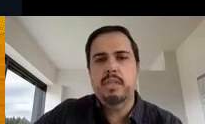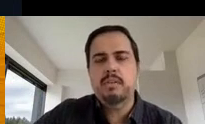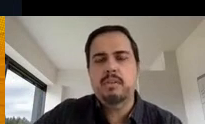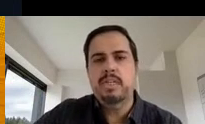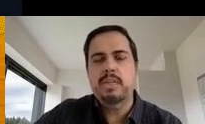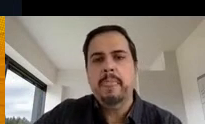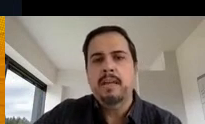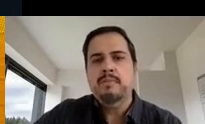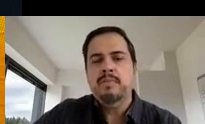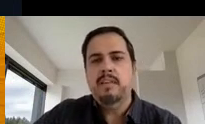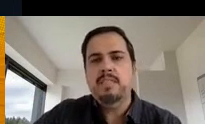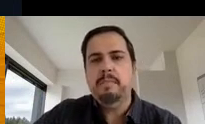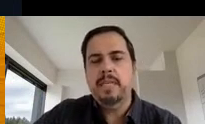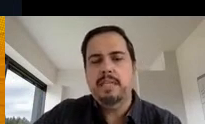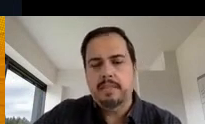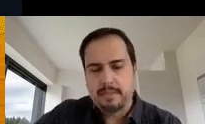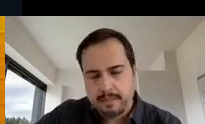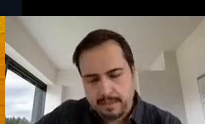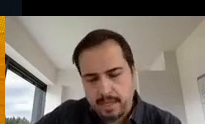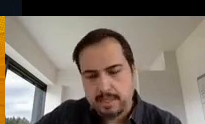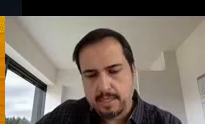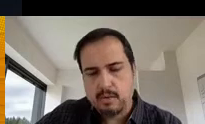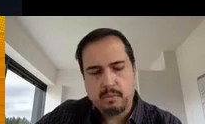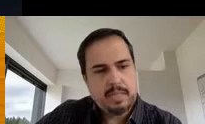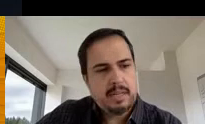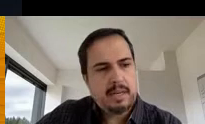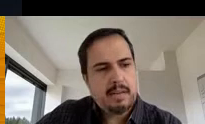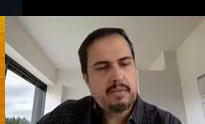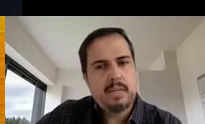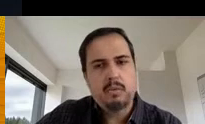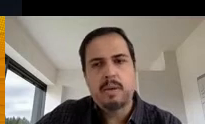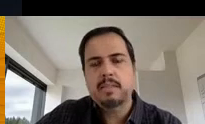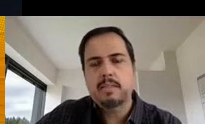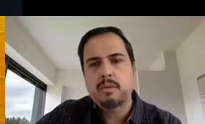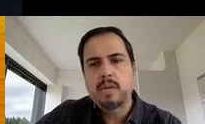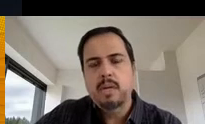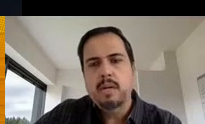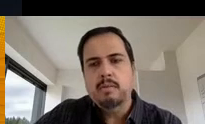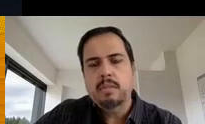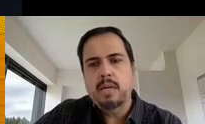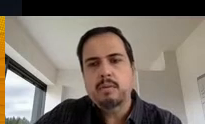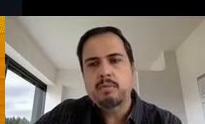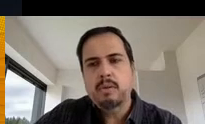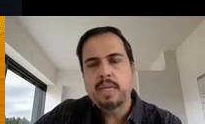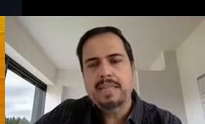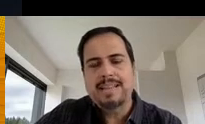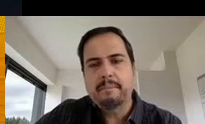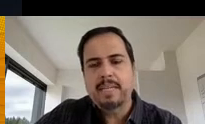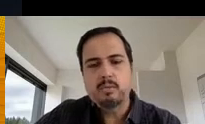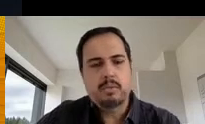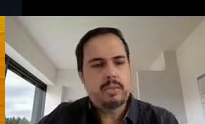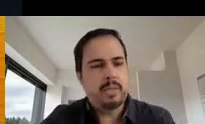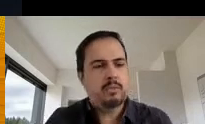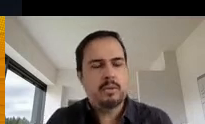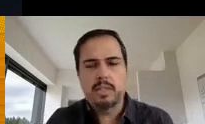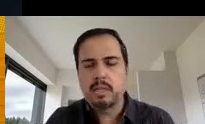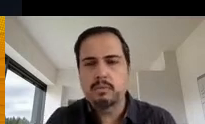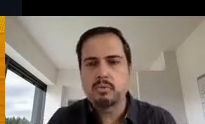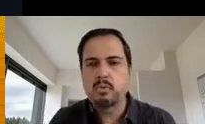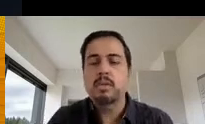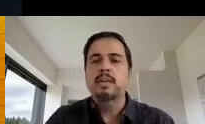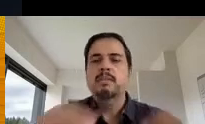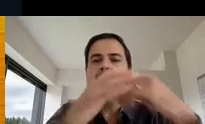usuários produtivos de tecnologia. Aí vem as empresas. Aí a gente já começa a ver no Brasil um certo